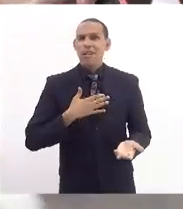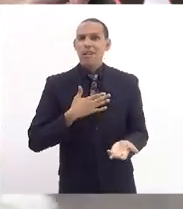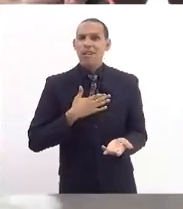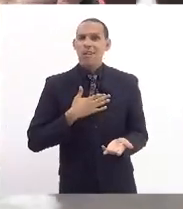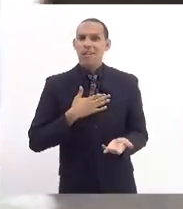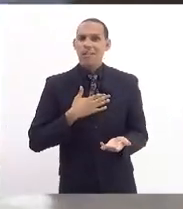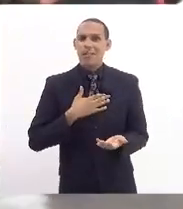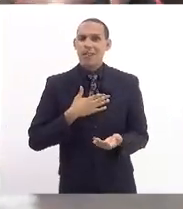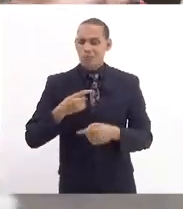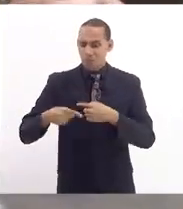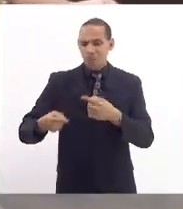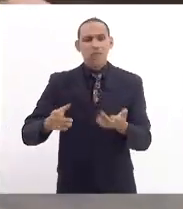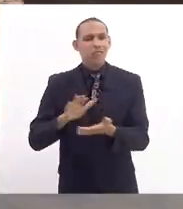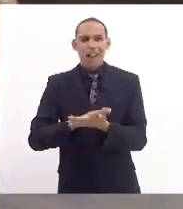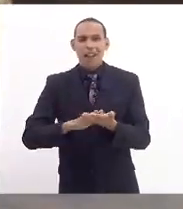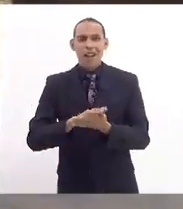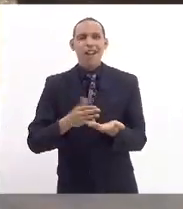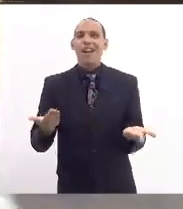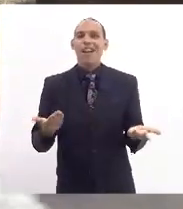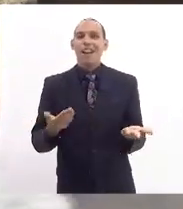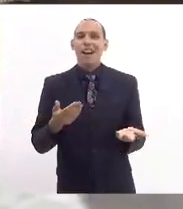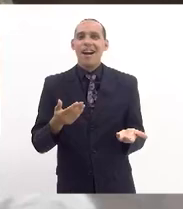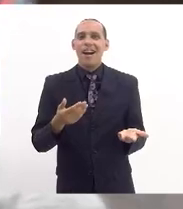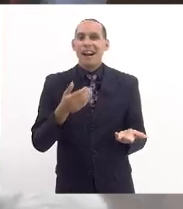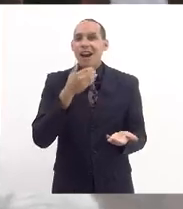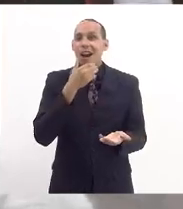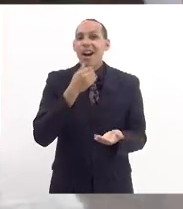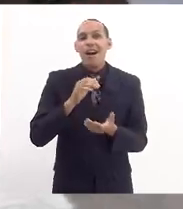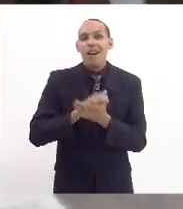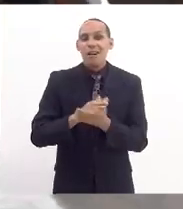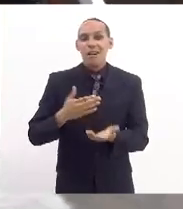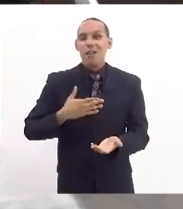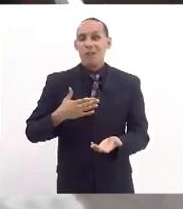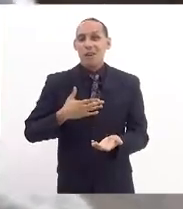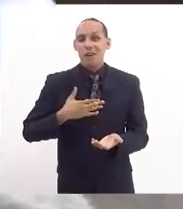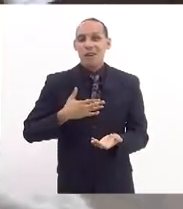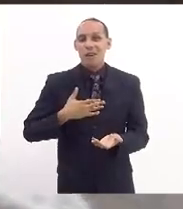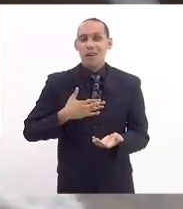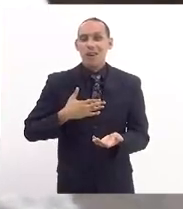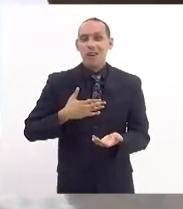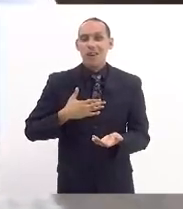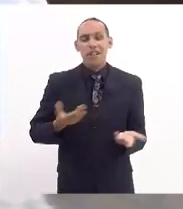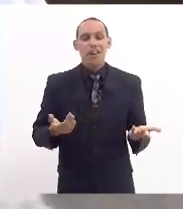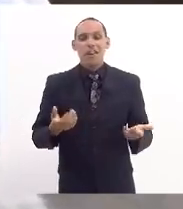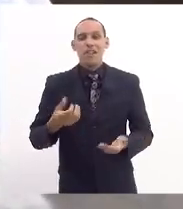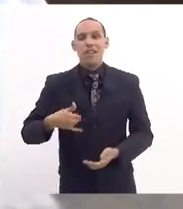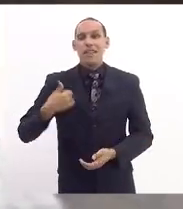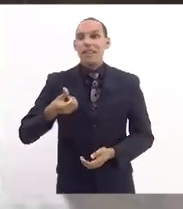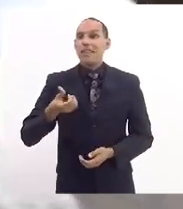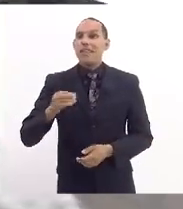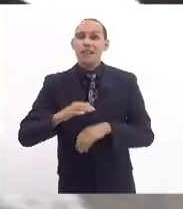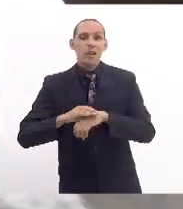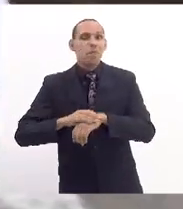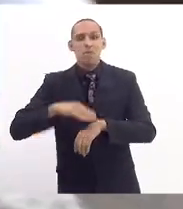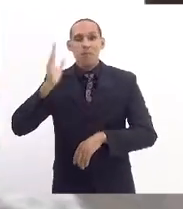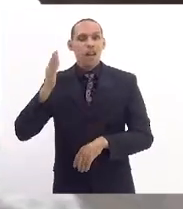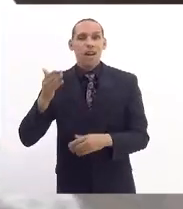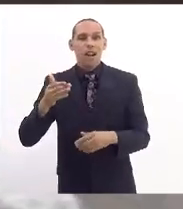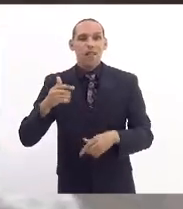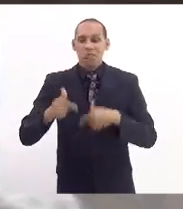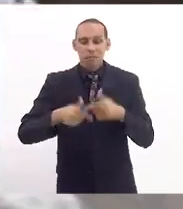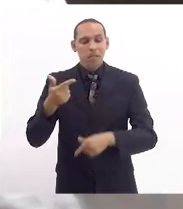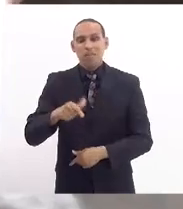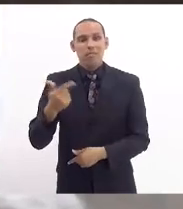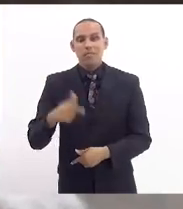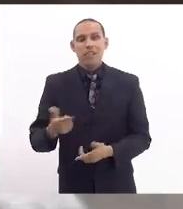é herdeiro não é o meu marido tá desempregado há quatro anos não vai trabalhar mais vai ficar com mais de 60 anos então eu não